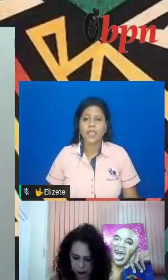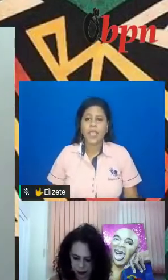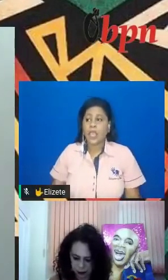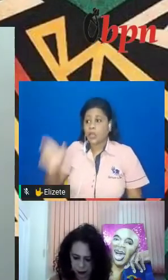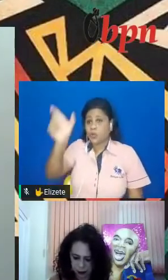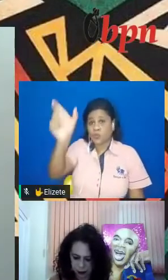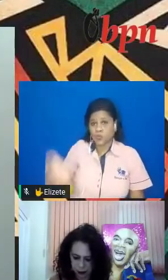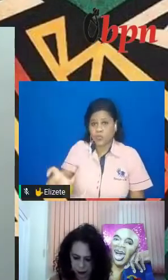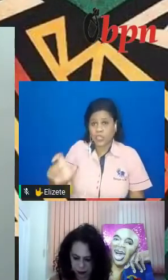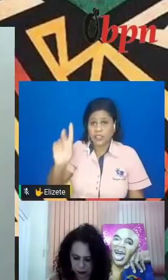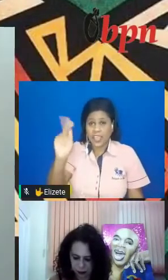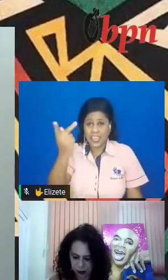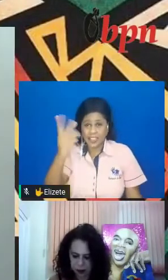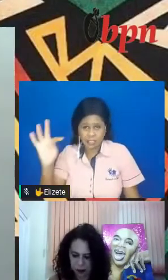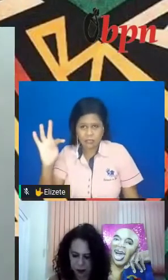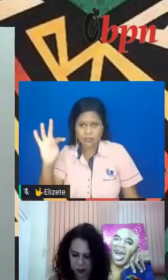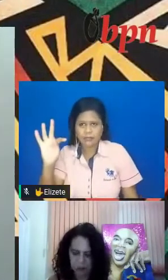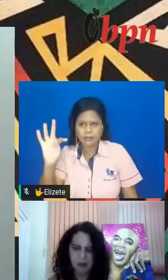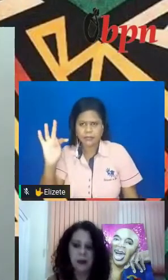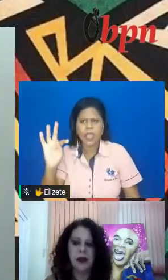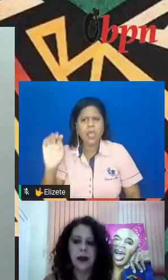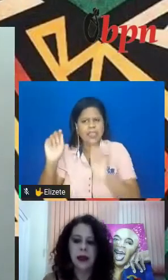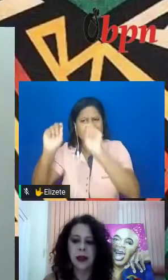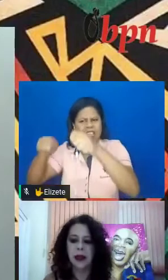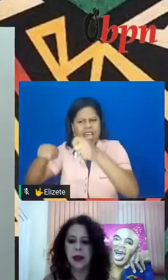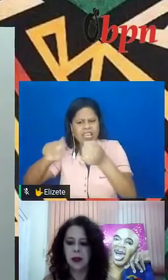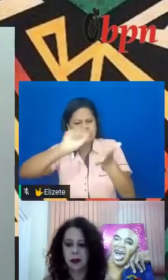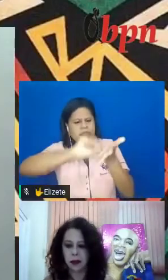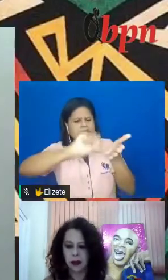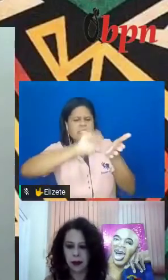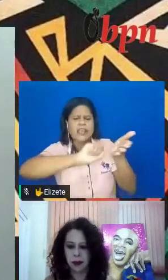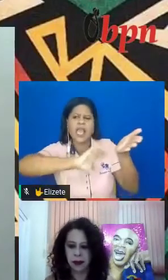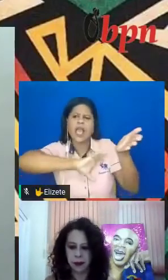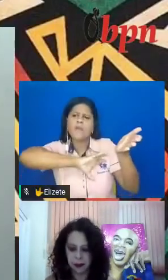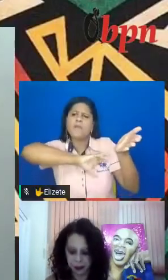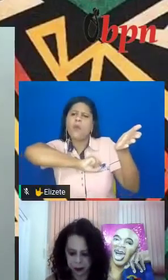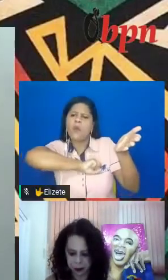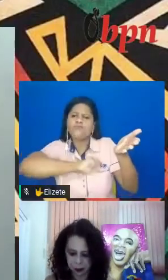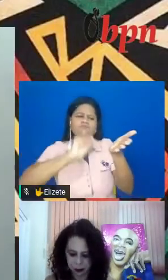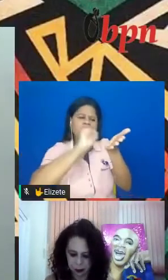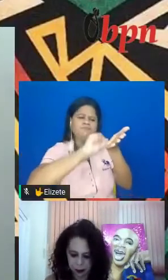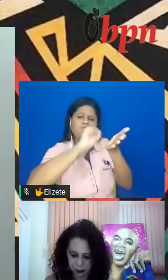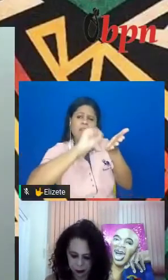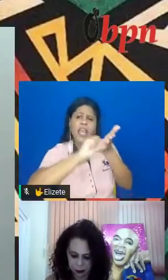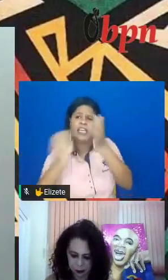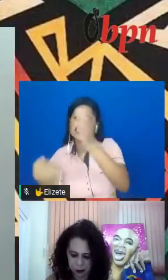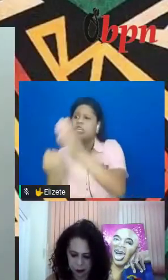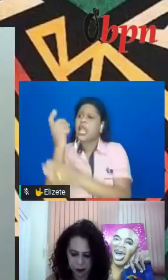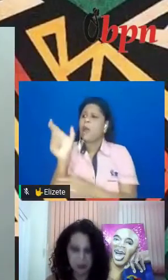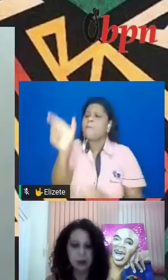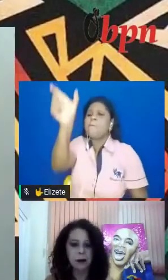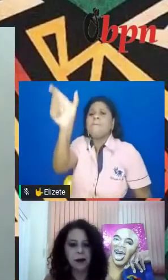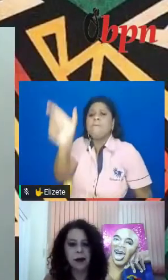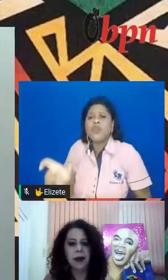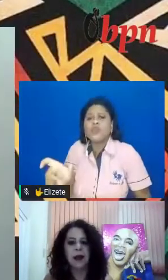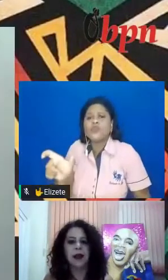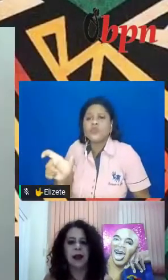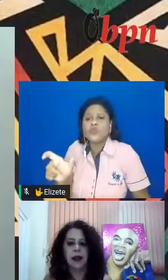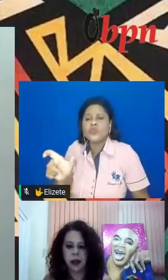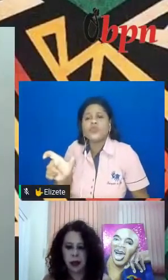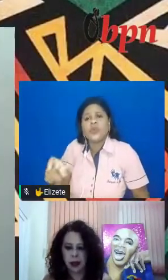possa escrever um romance e criar uma personagem